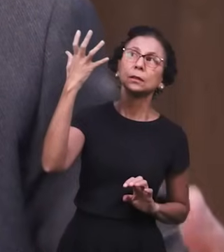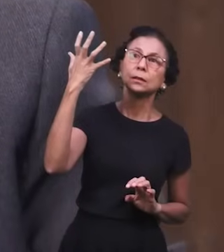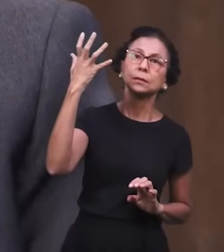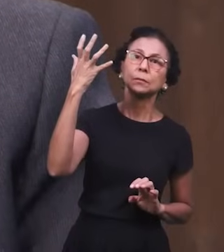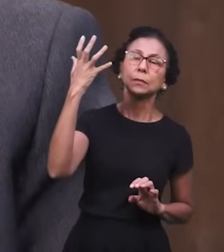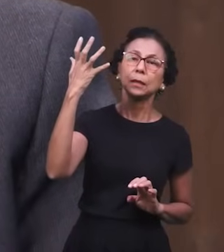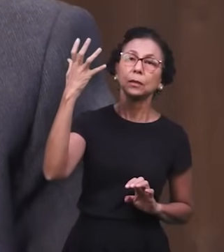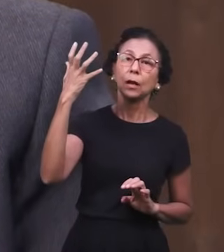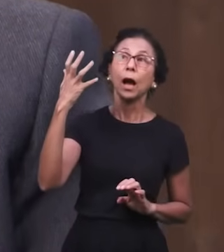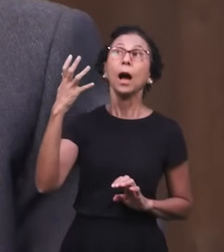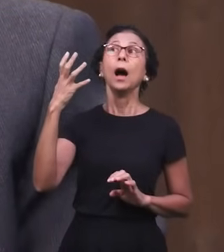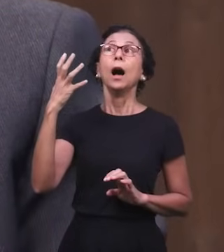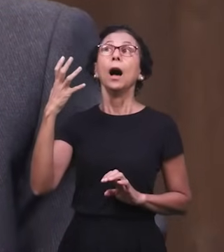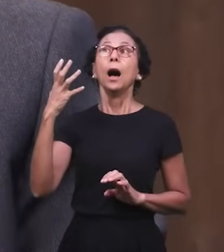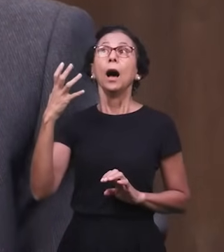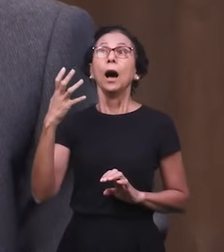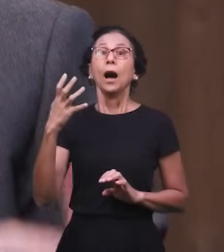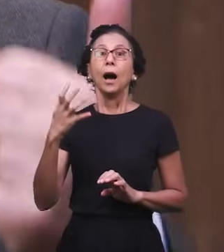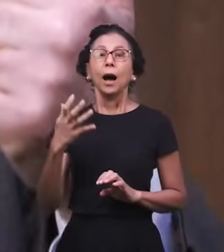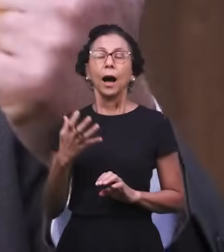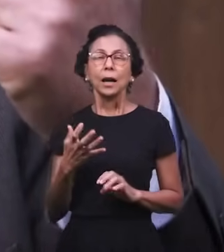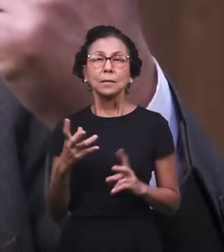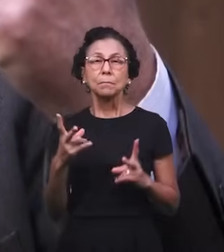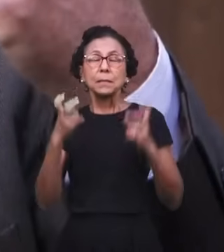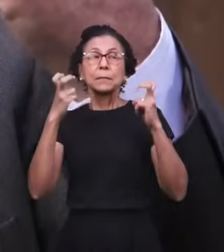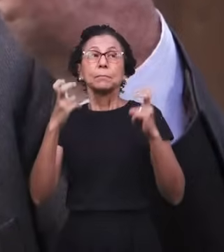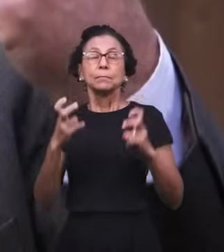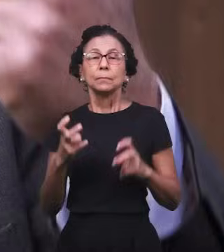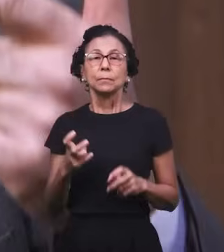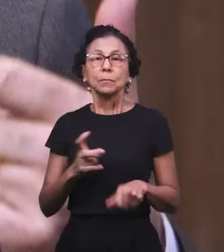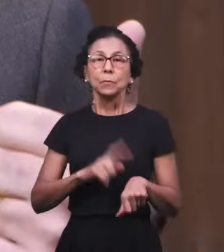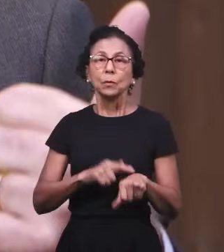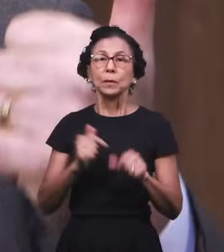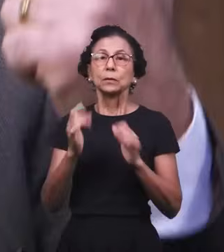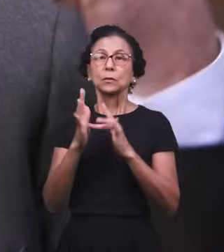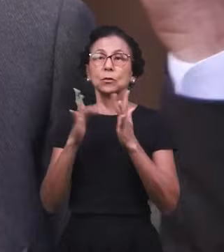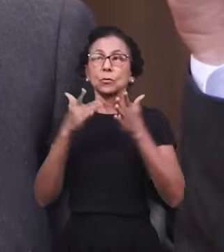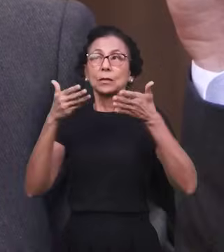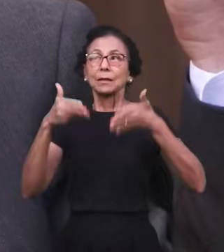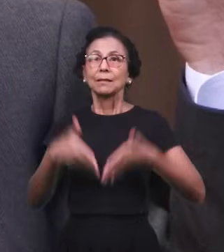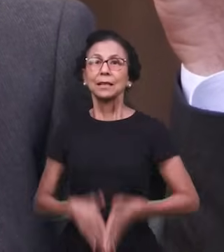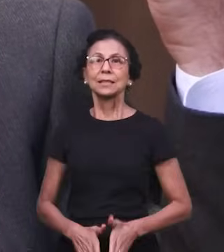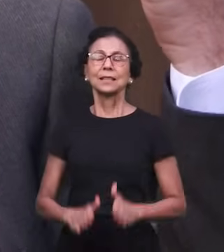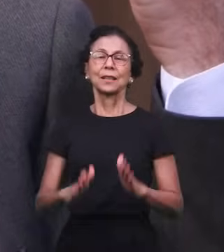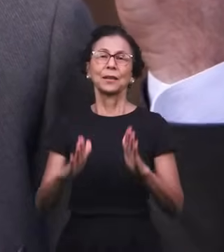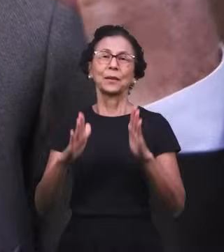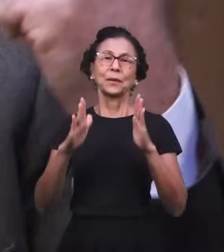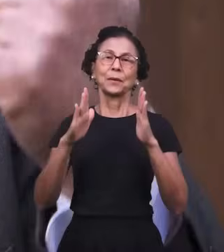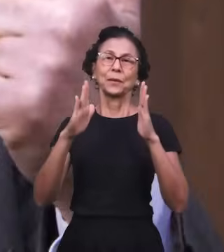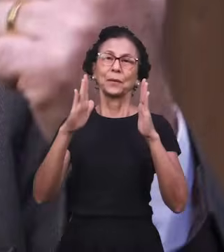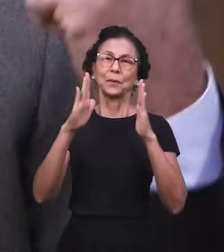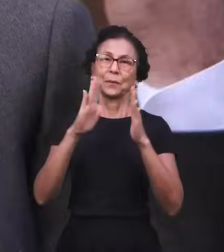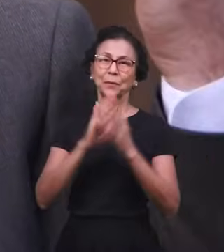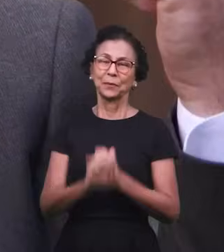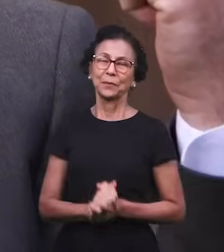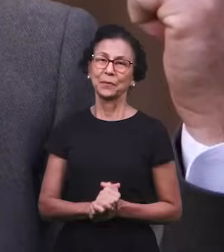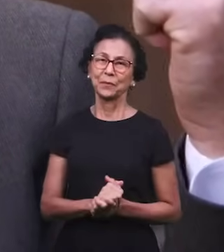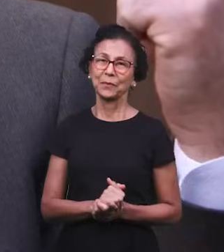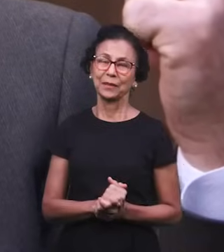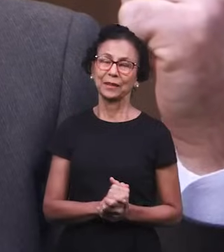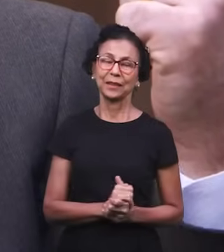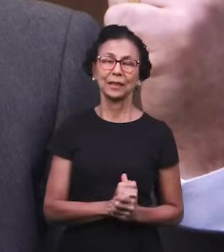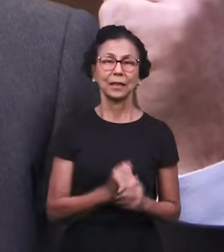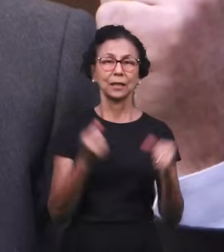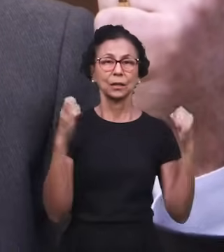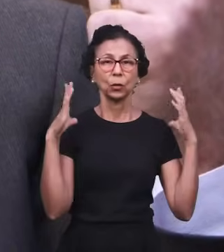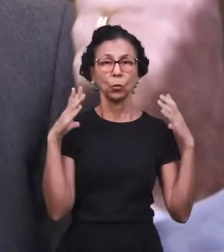boa nova de Deus para o homem, porque, aí o anjo disse, porque hoje, na cidade de Davi,